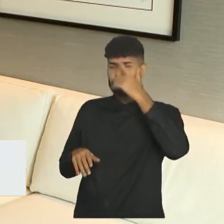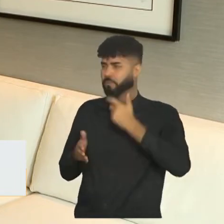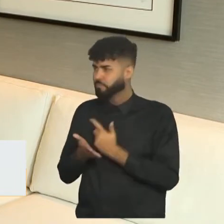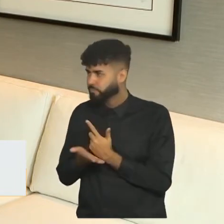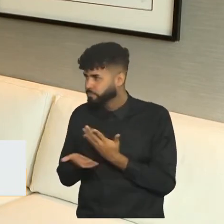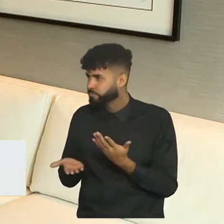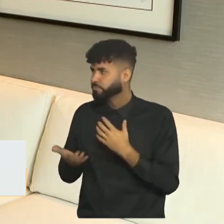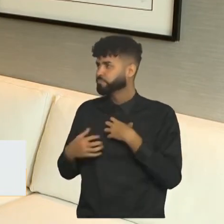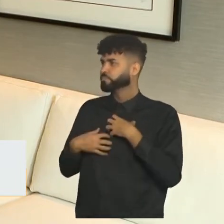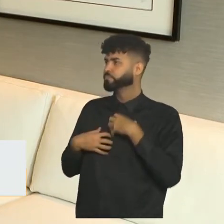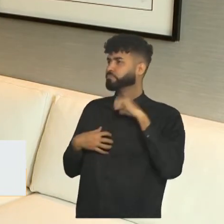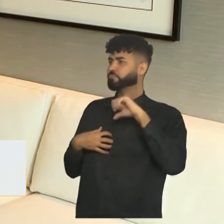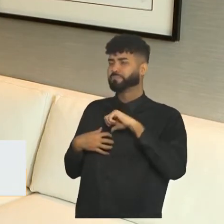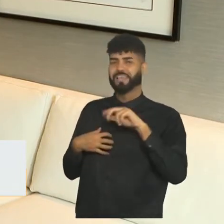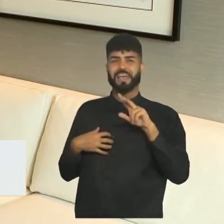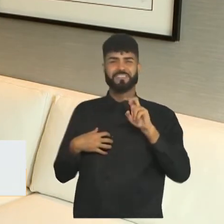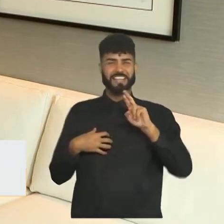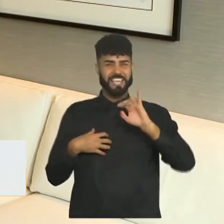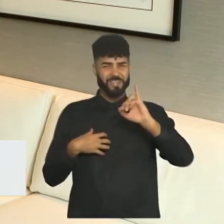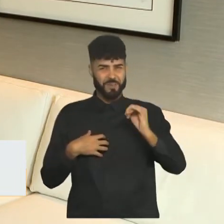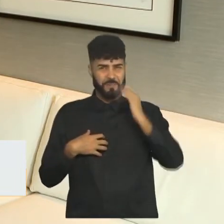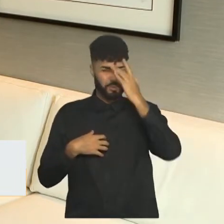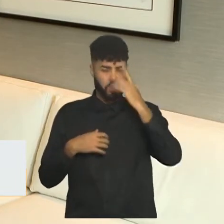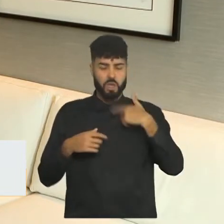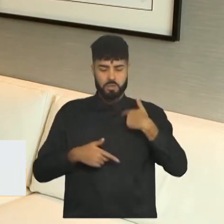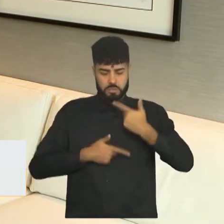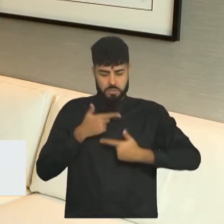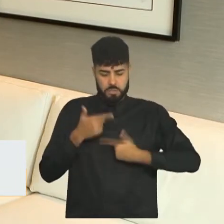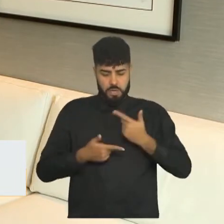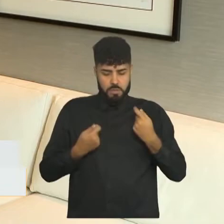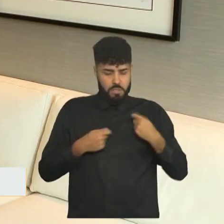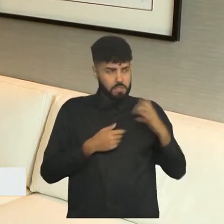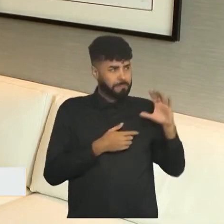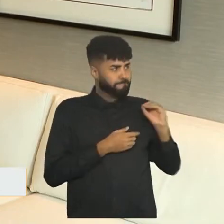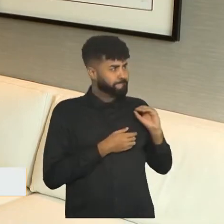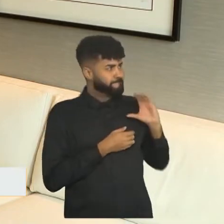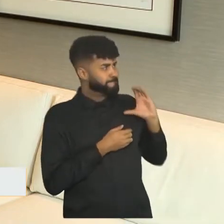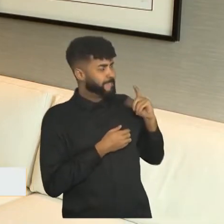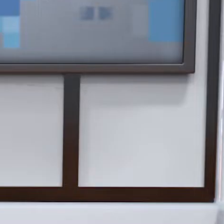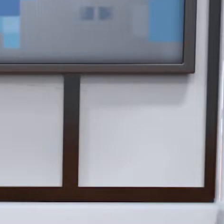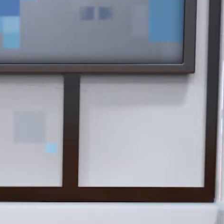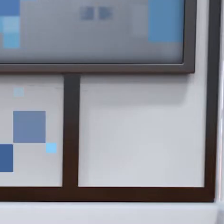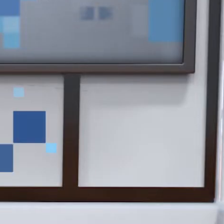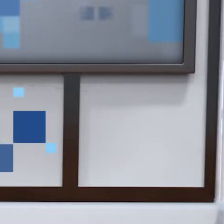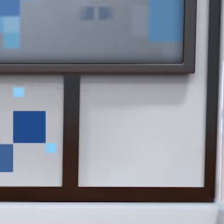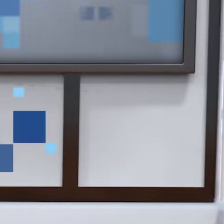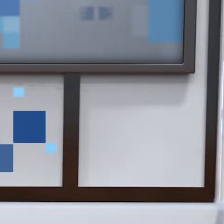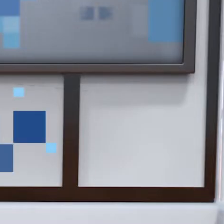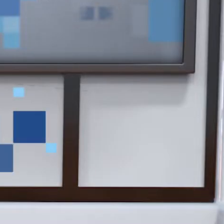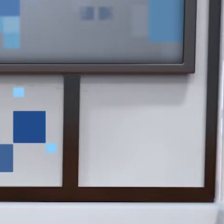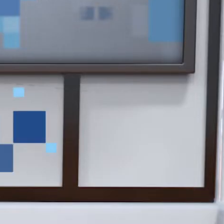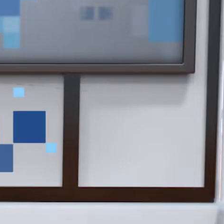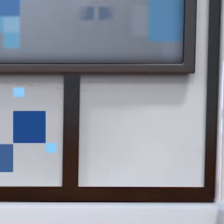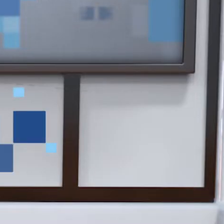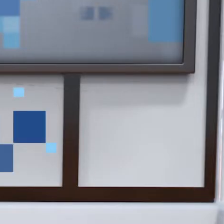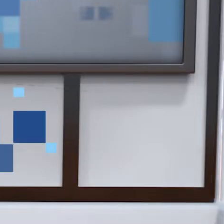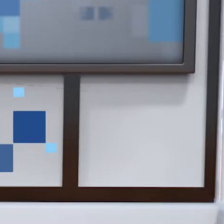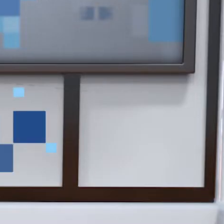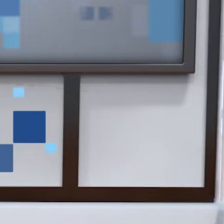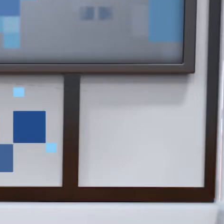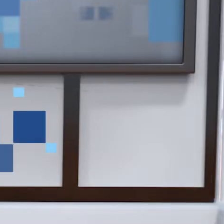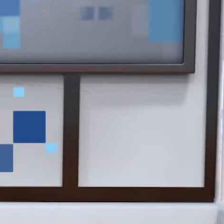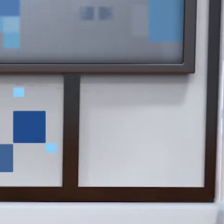e o varejista tem que lutar para repassar só parte desse aumento para o consumidor final. E por falar em Páscoa, quem